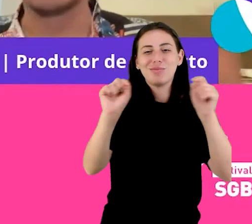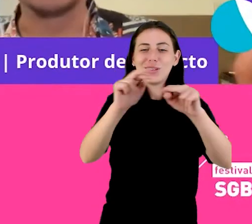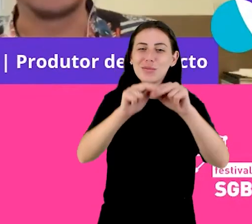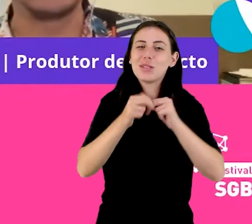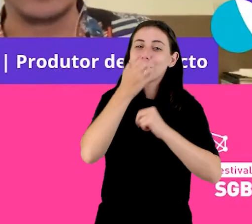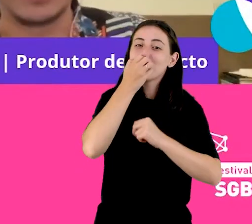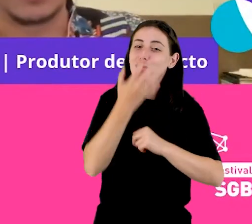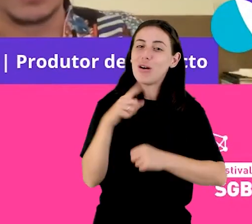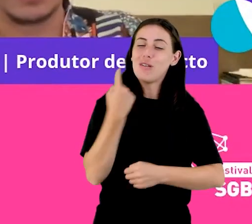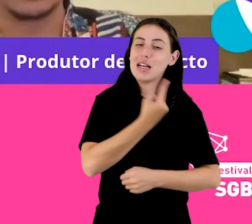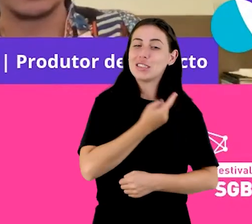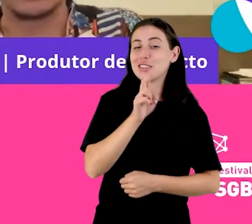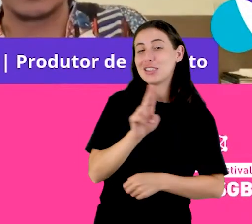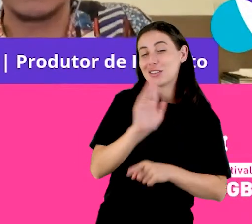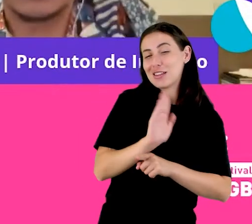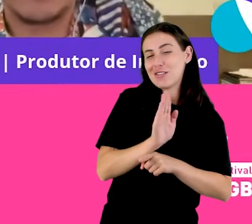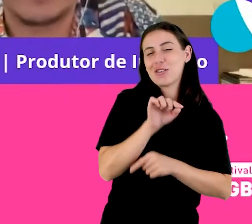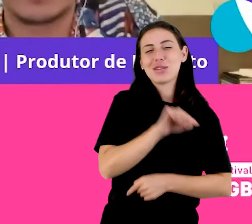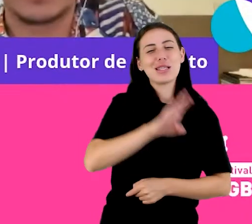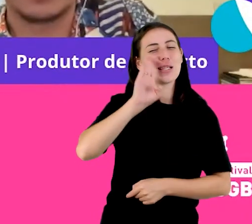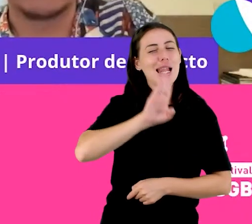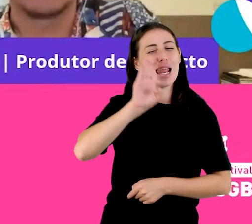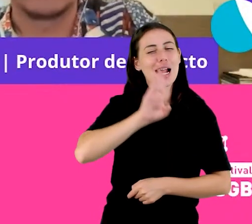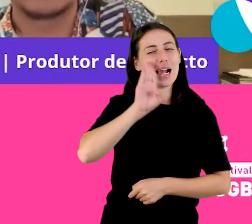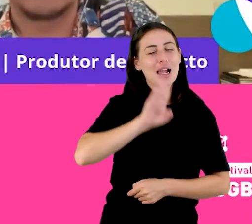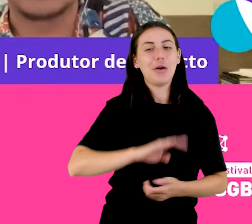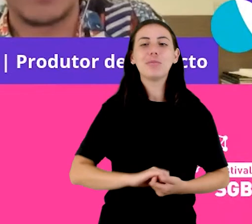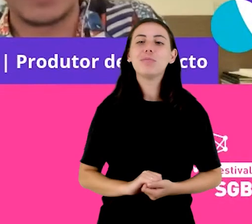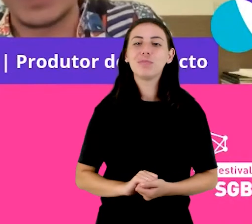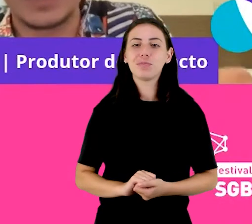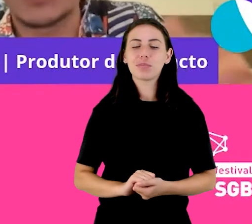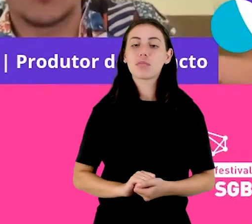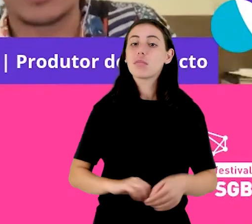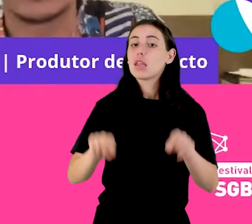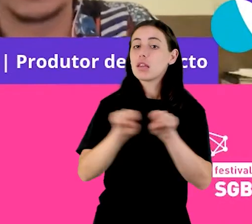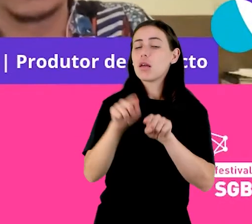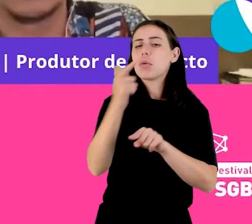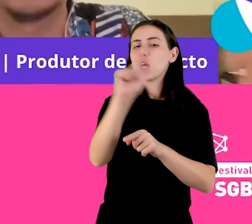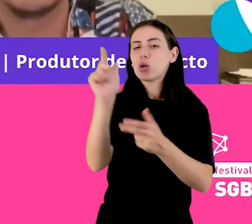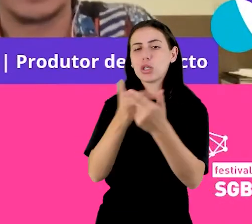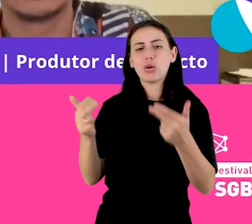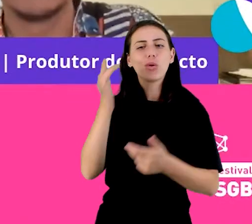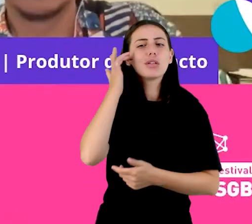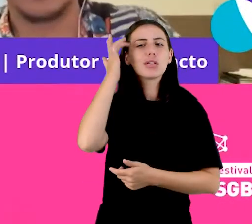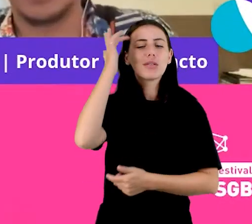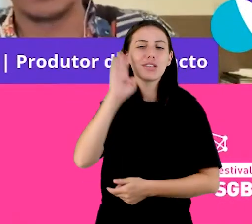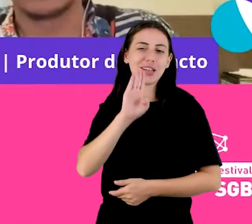gente tem um pouco de um feeling de existir, né? De a gente saber fazer, não é saber fazer, mas a gente se coloca já de uma